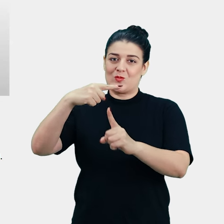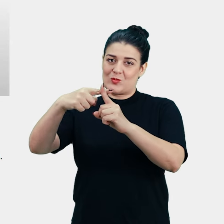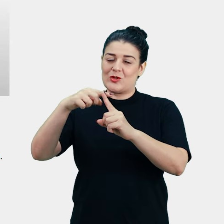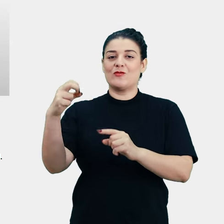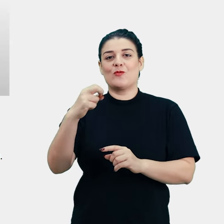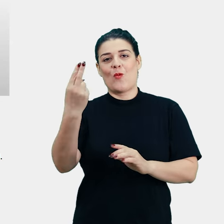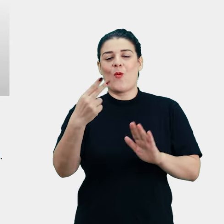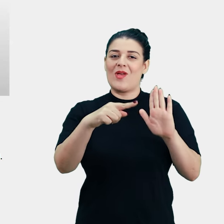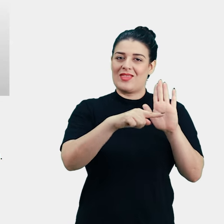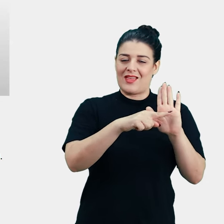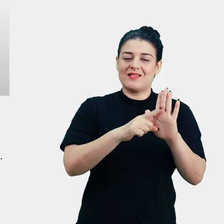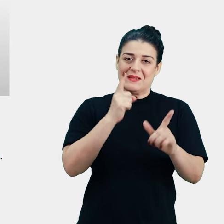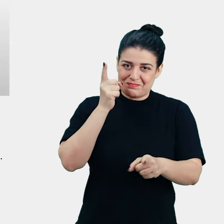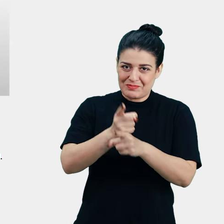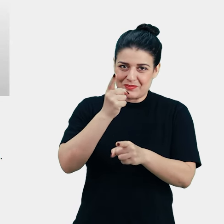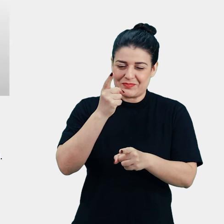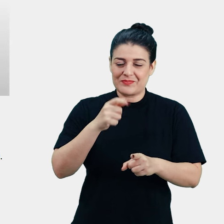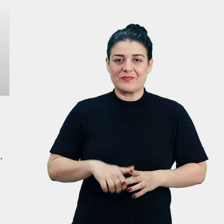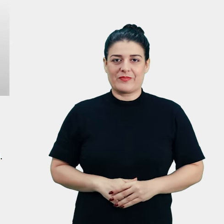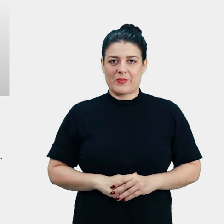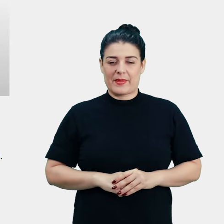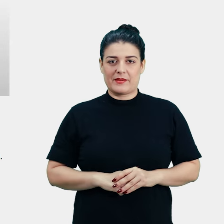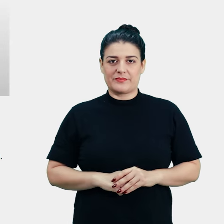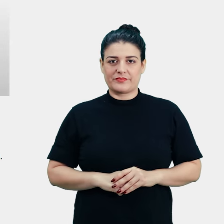ou negativos que serão detectados, tá?